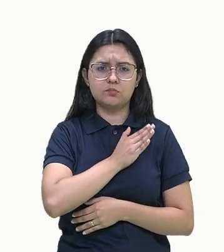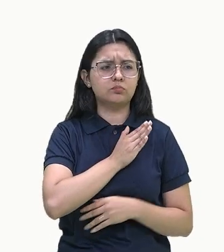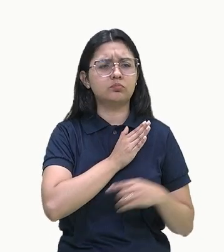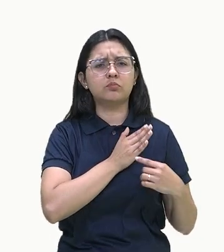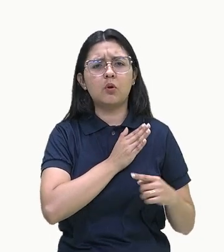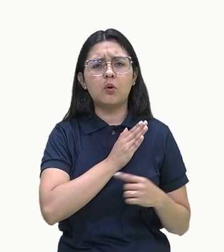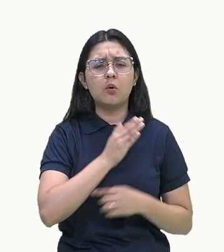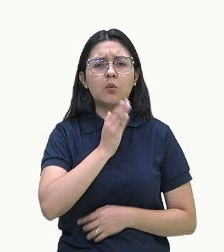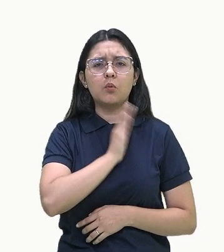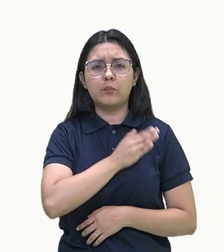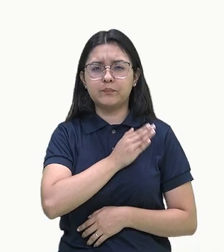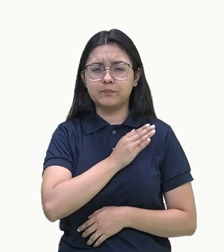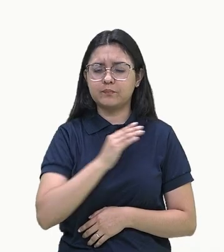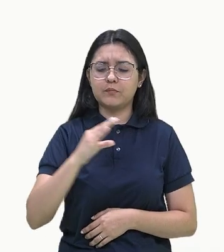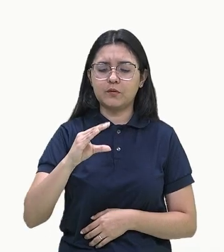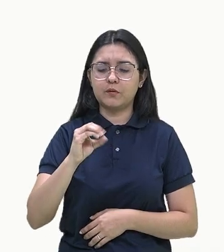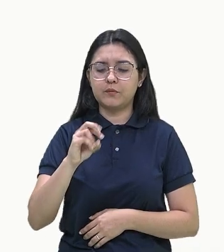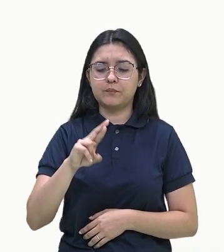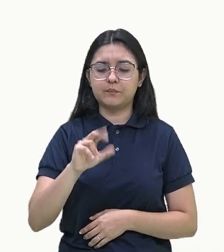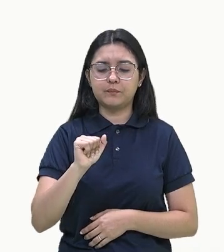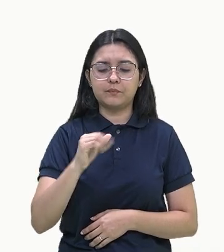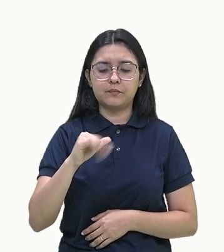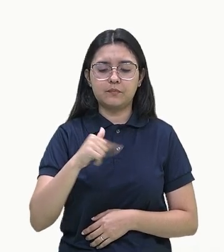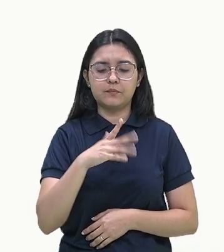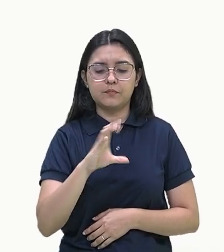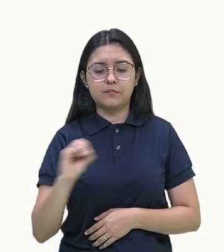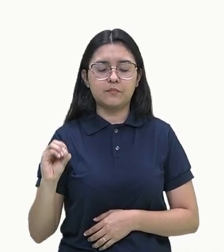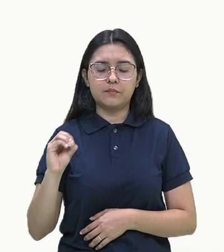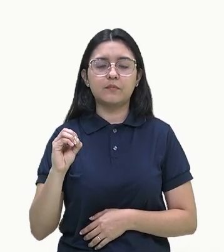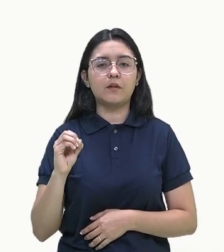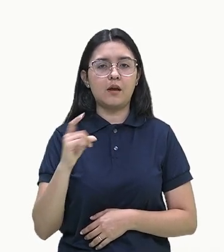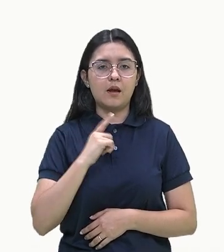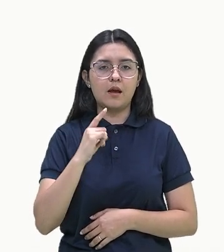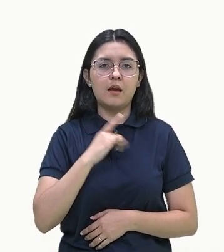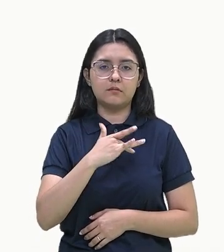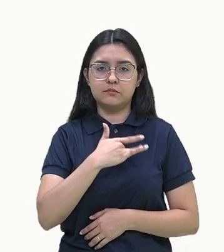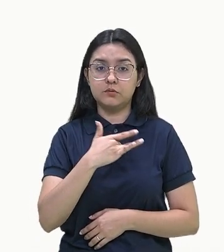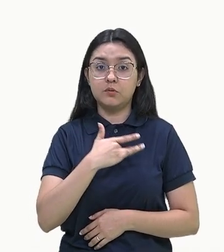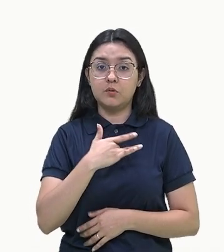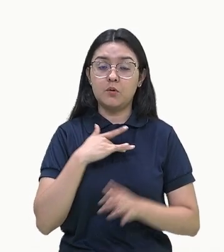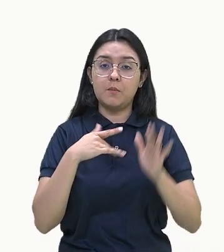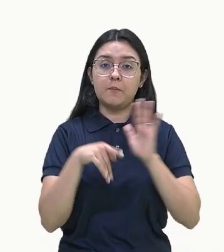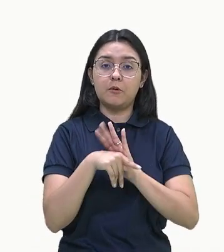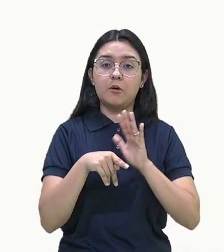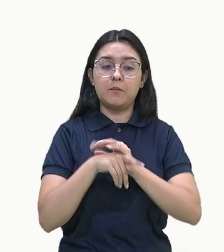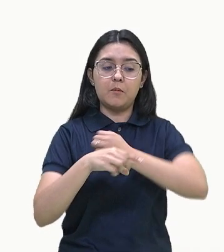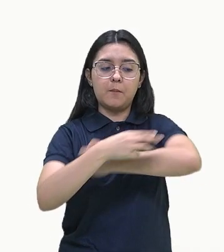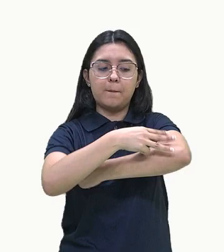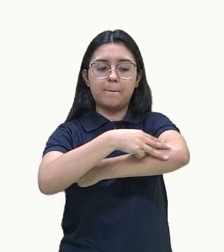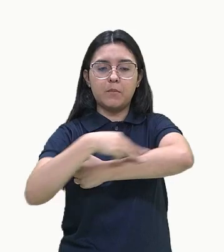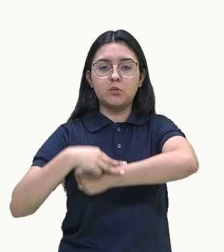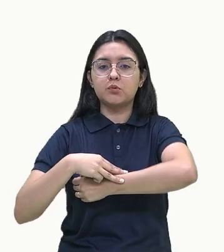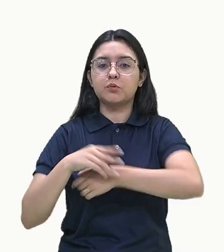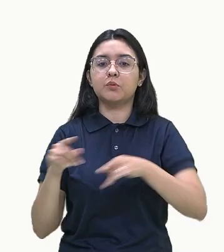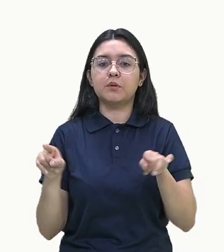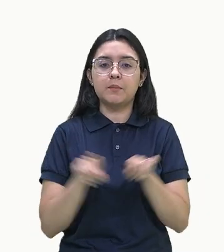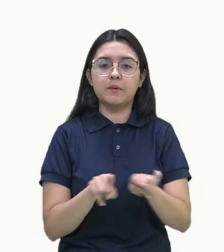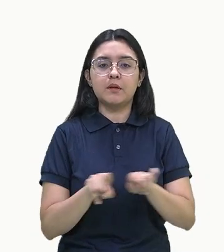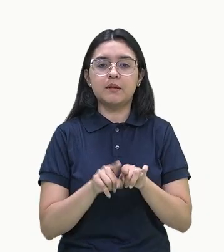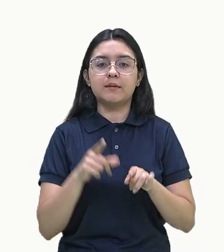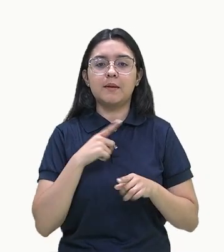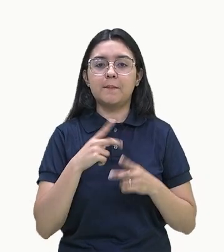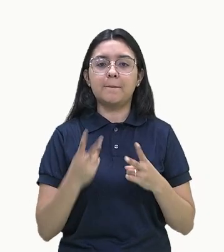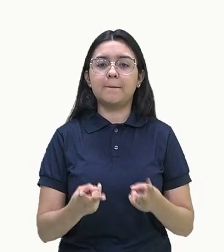coração, ele é um órgão, né, que é formado por músculos. Então, nós temos aqui cavidades, né,